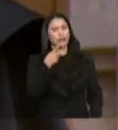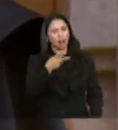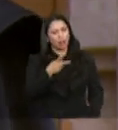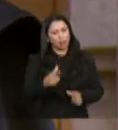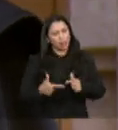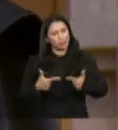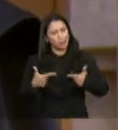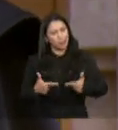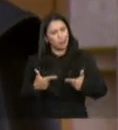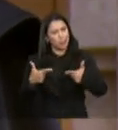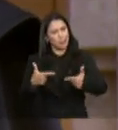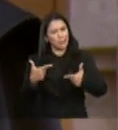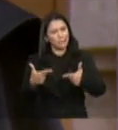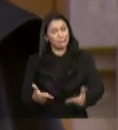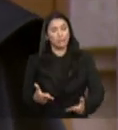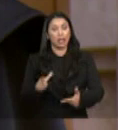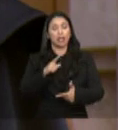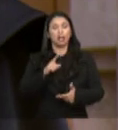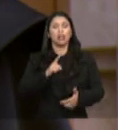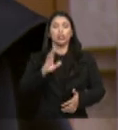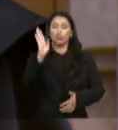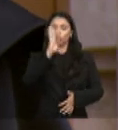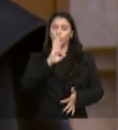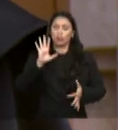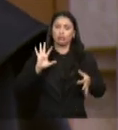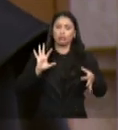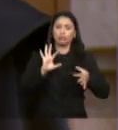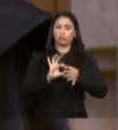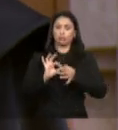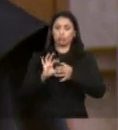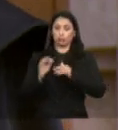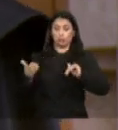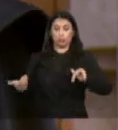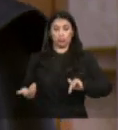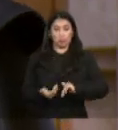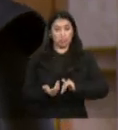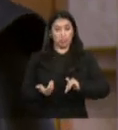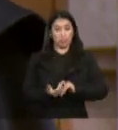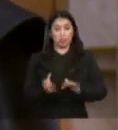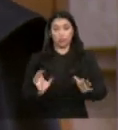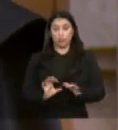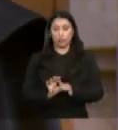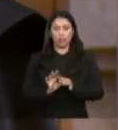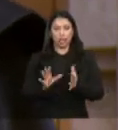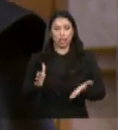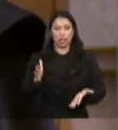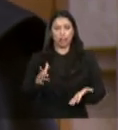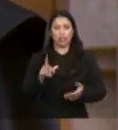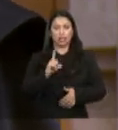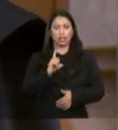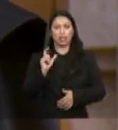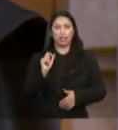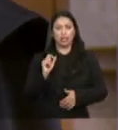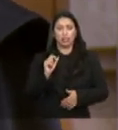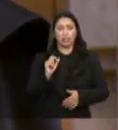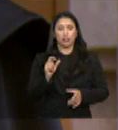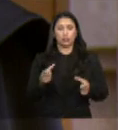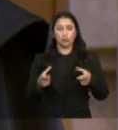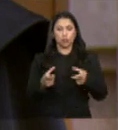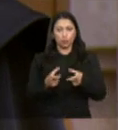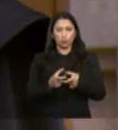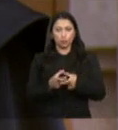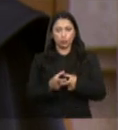causa da Reconciliação Nacional em todos os parlamentos livres a minoria e auxiliar